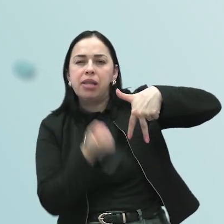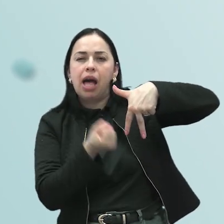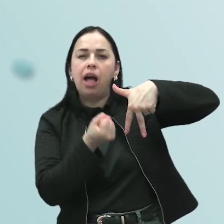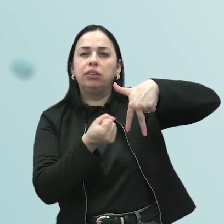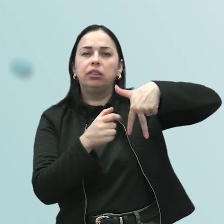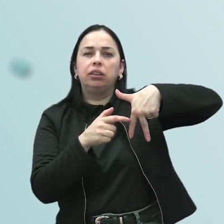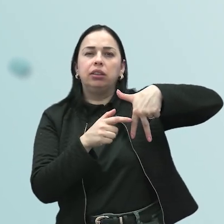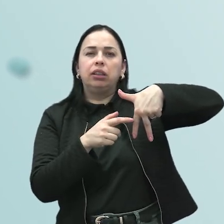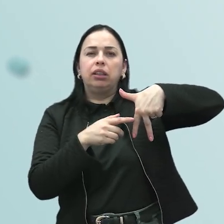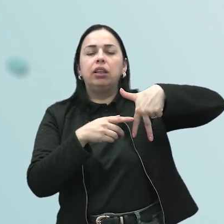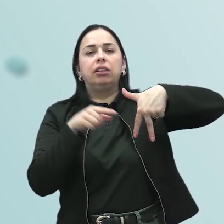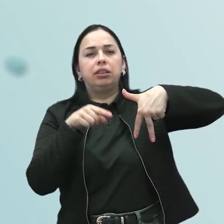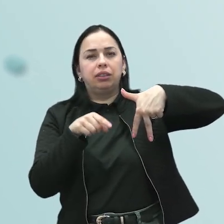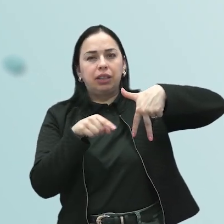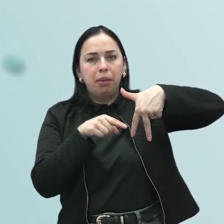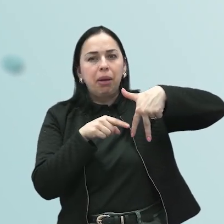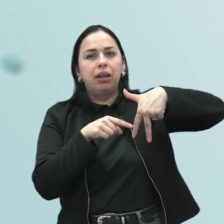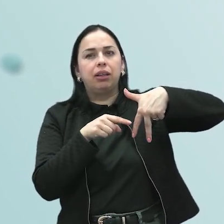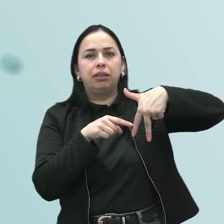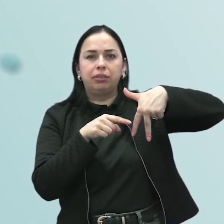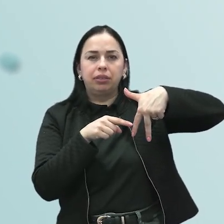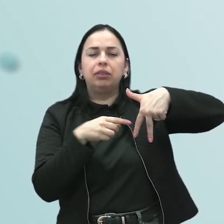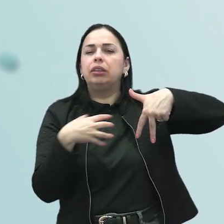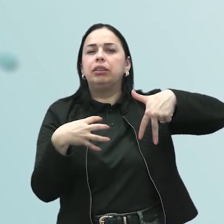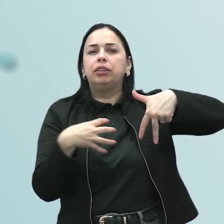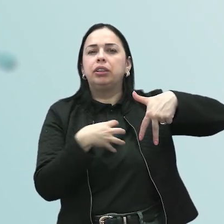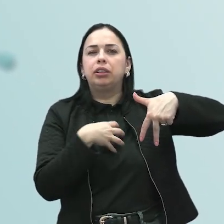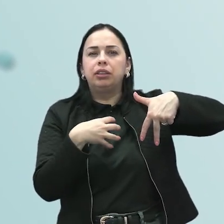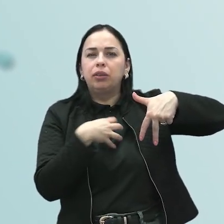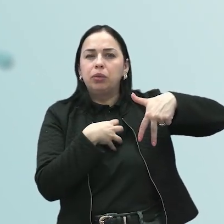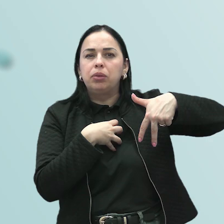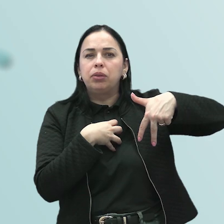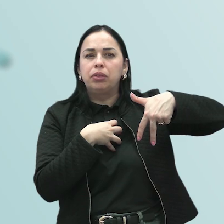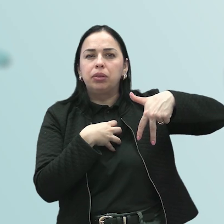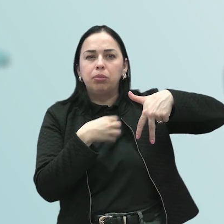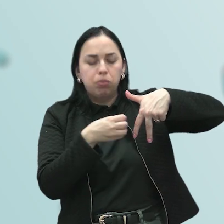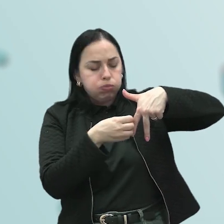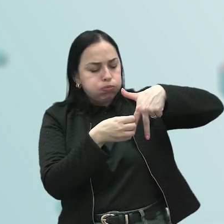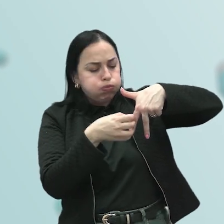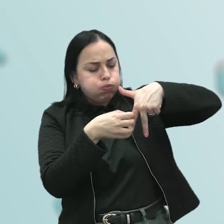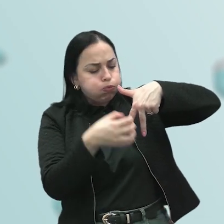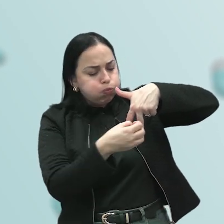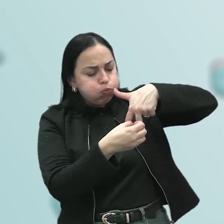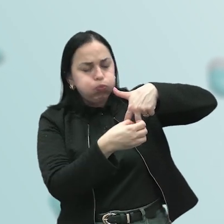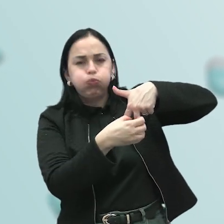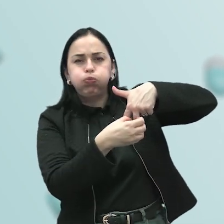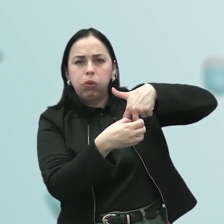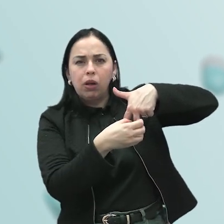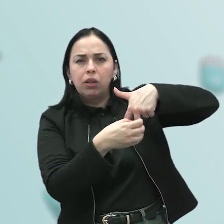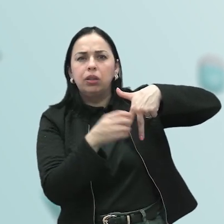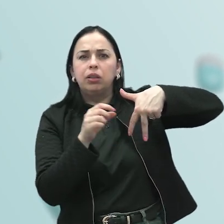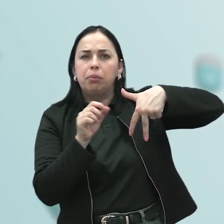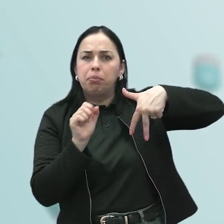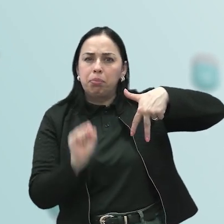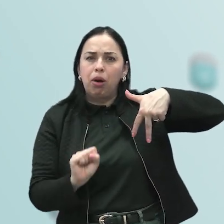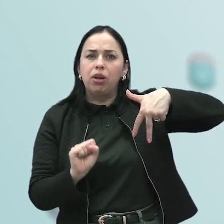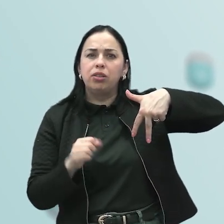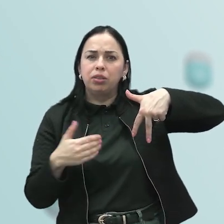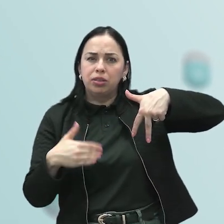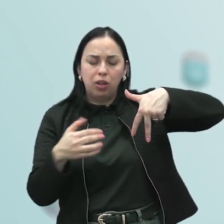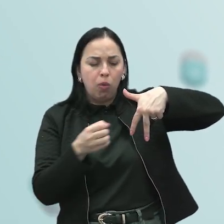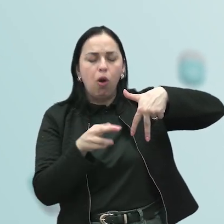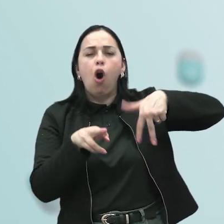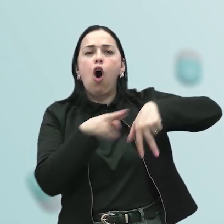e uma fragilidade capilar, gerando a sensação de que o membro está edemaciado e o aumento de chance de